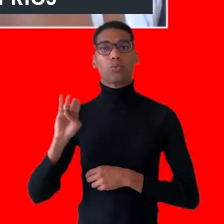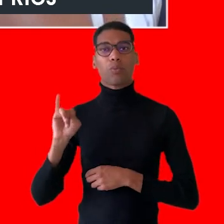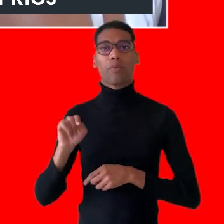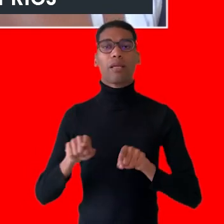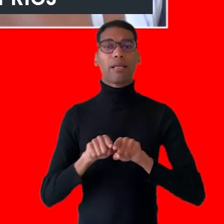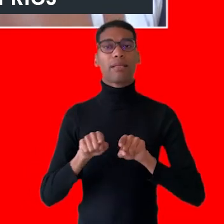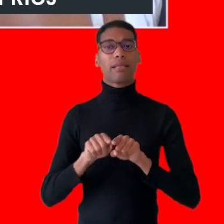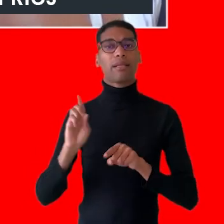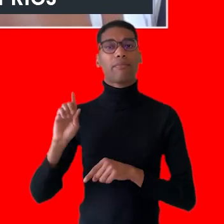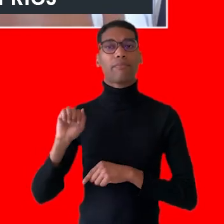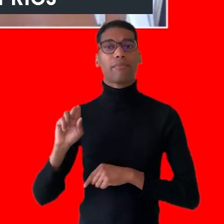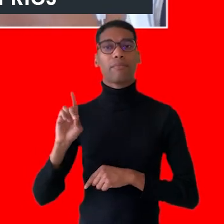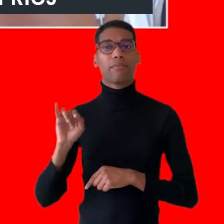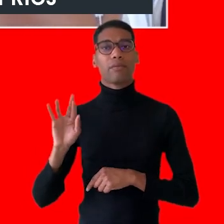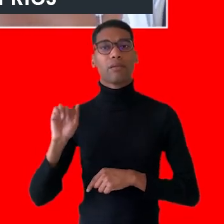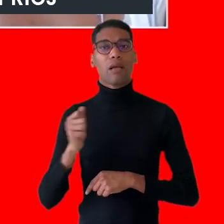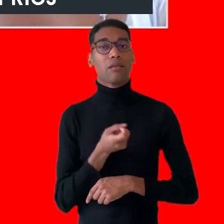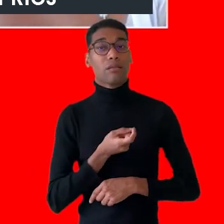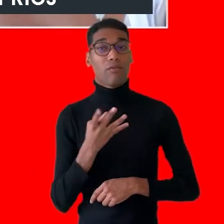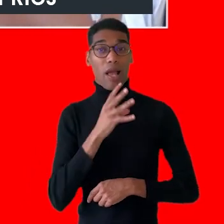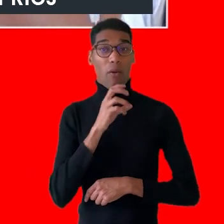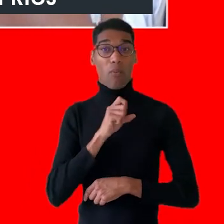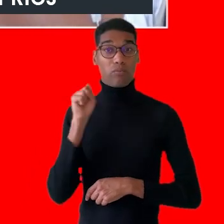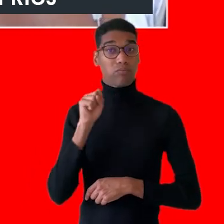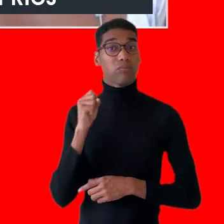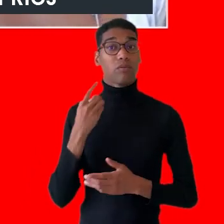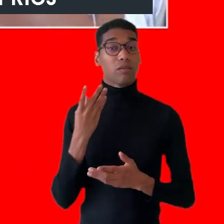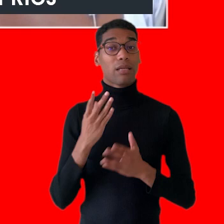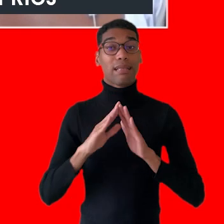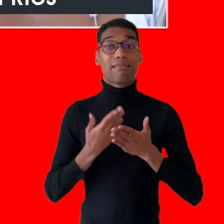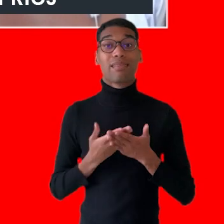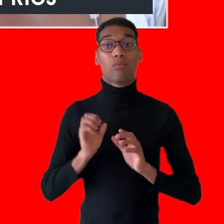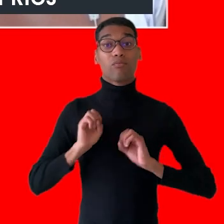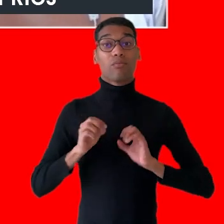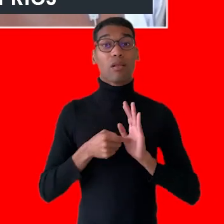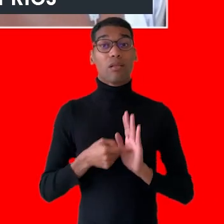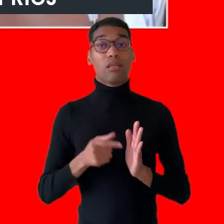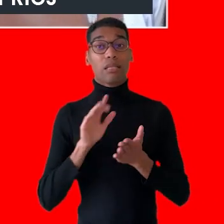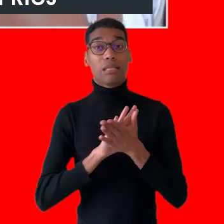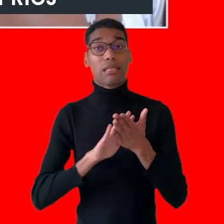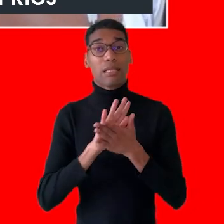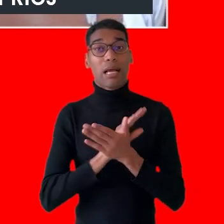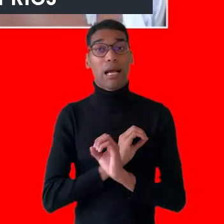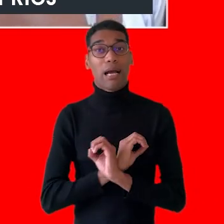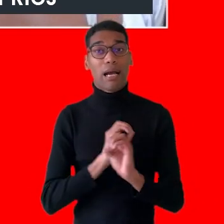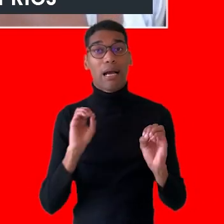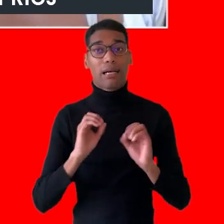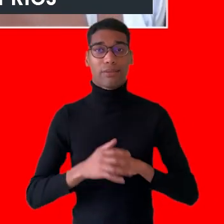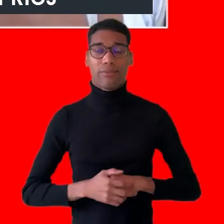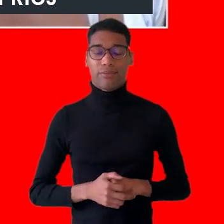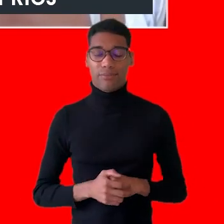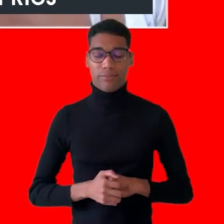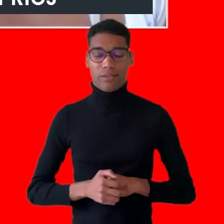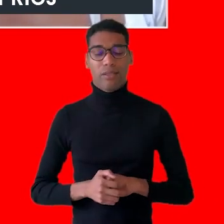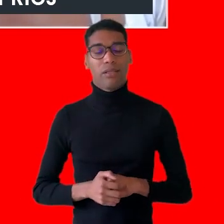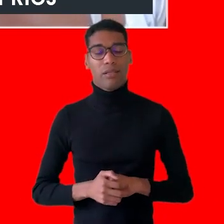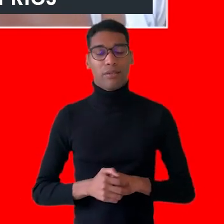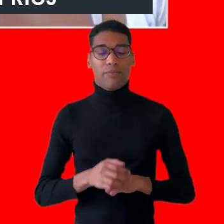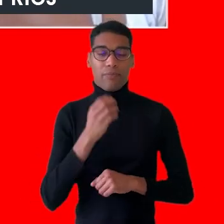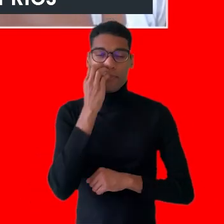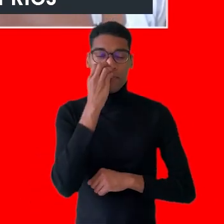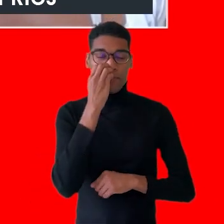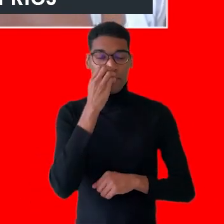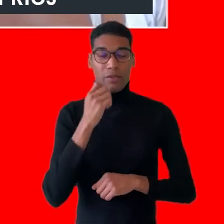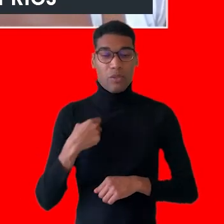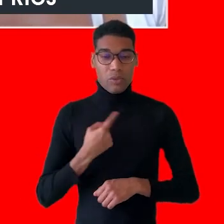tantos outros, né, heróis nossos que não são reconhecidos nas escolas. E a gente continua lutando até os